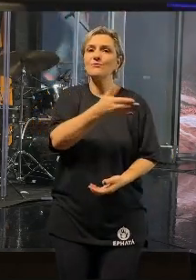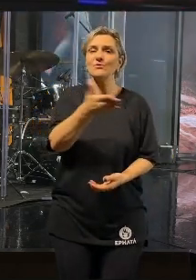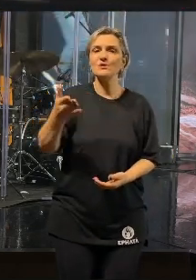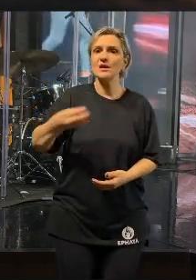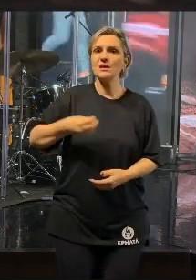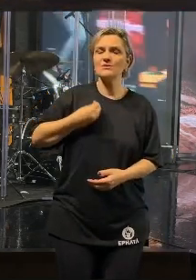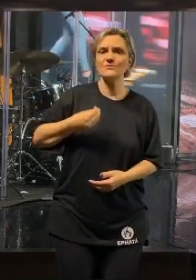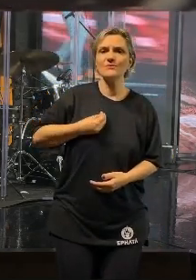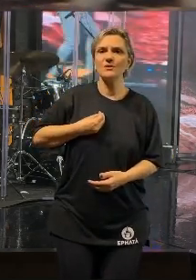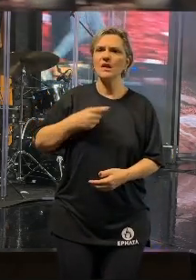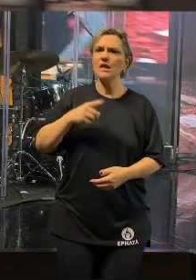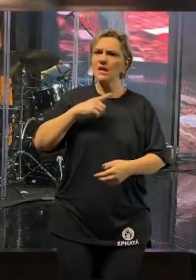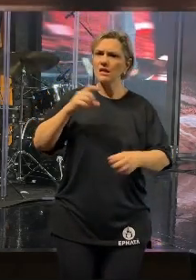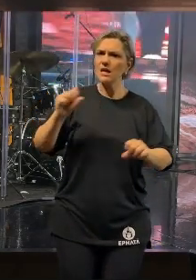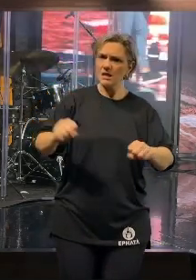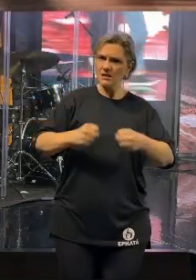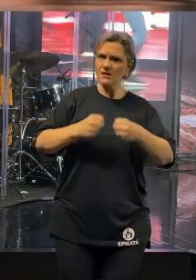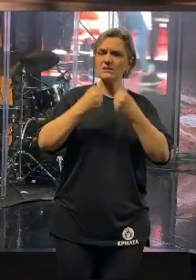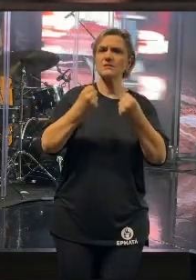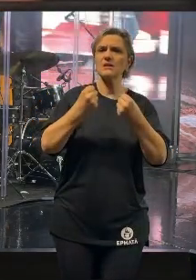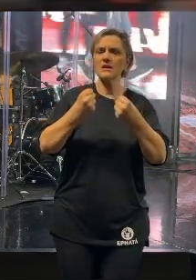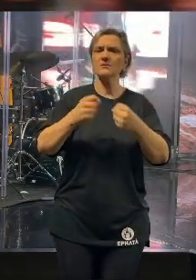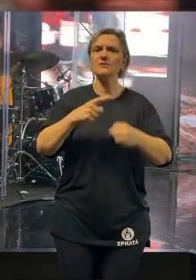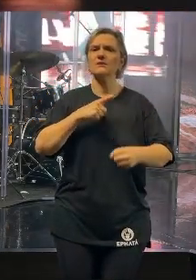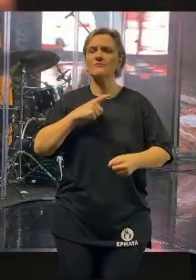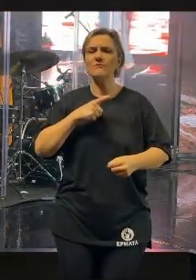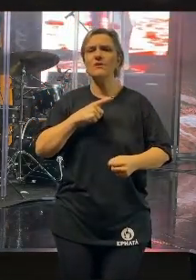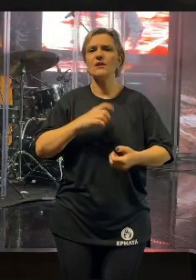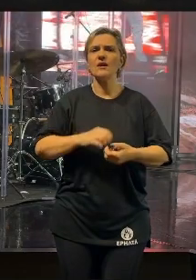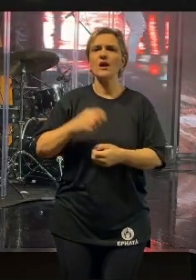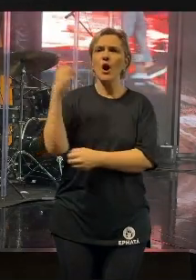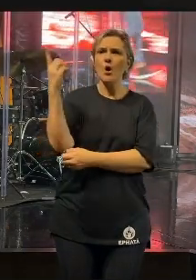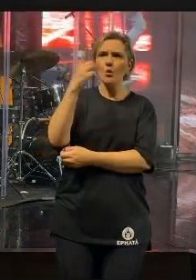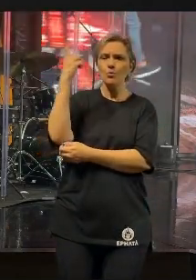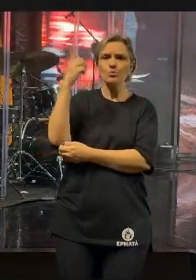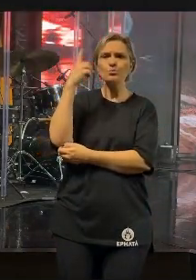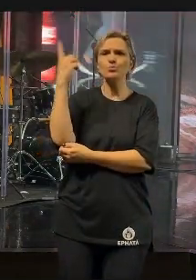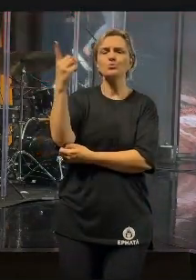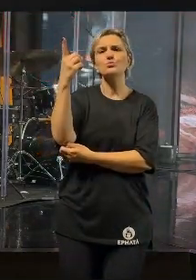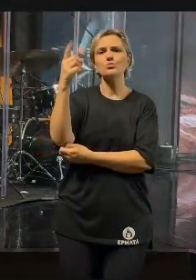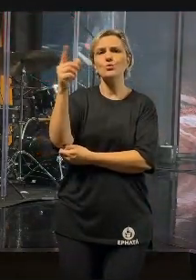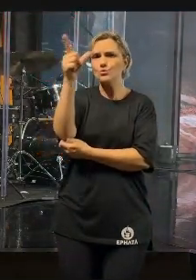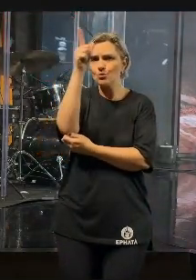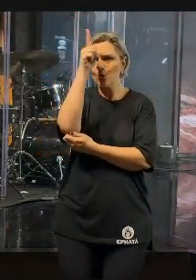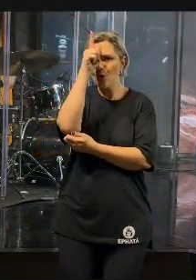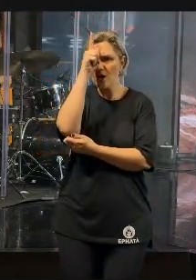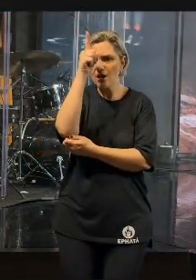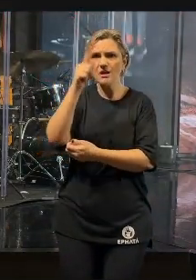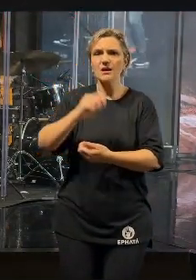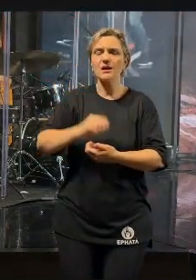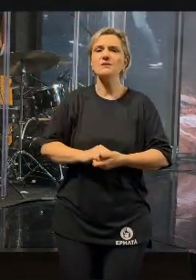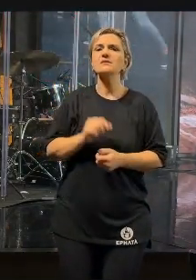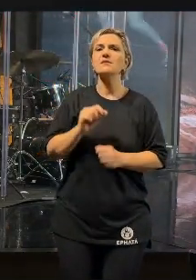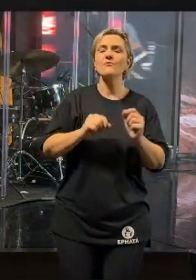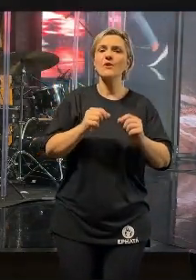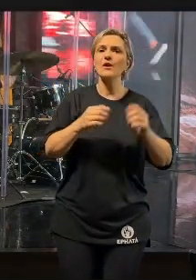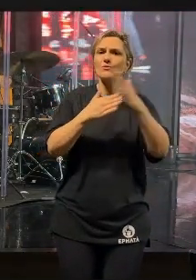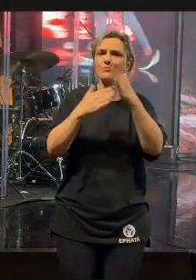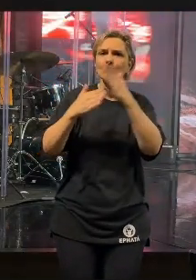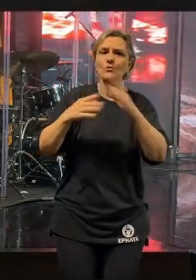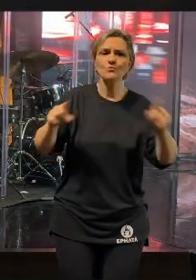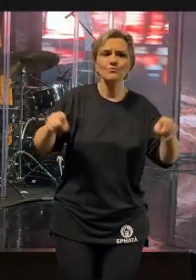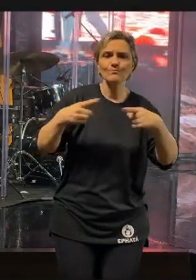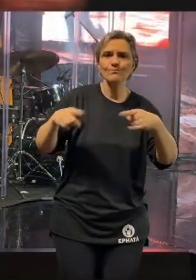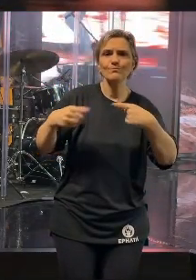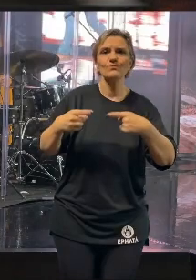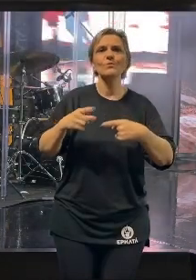Que venham as resistências, que venham os Golias, que venham os gigantes, que venham os obstáculos, que venham os